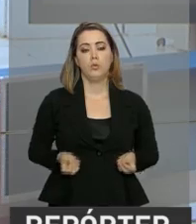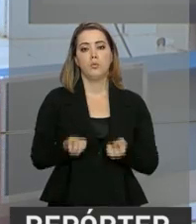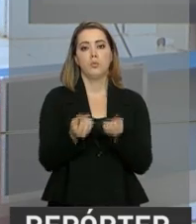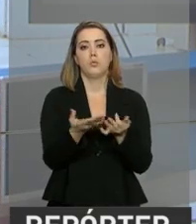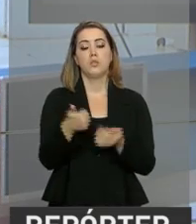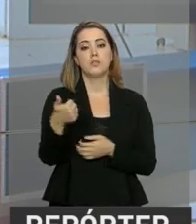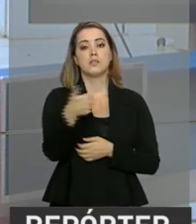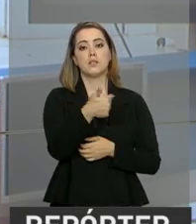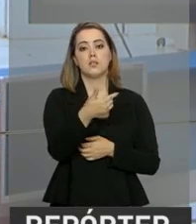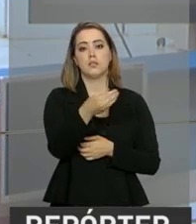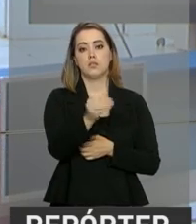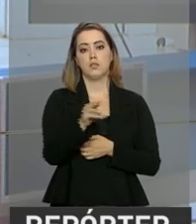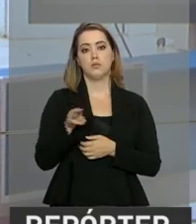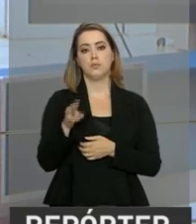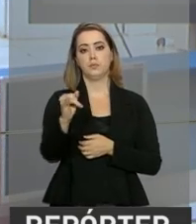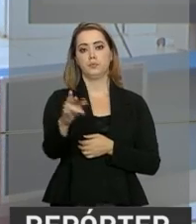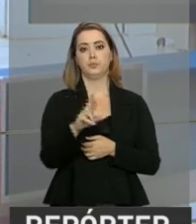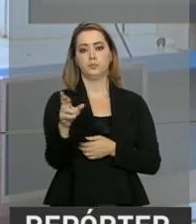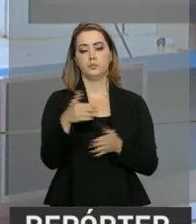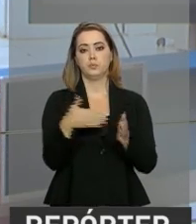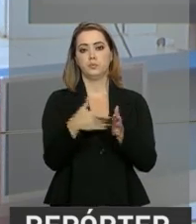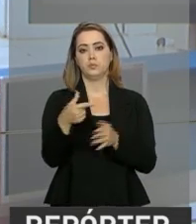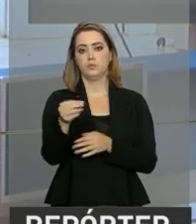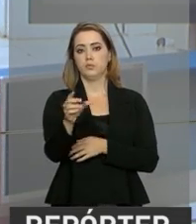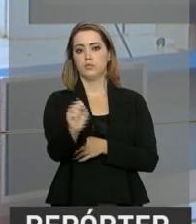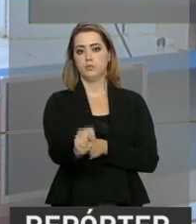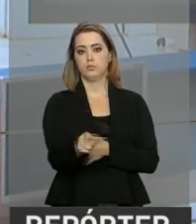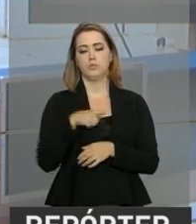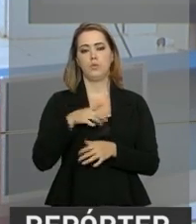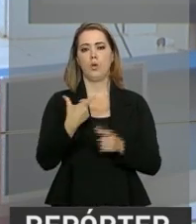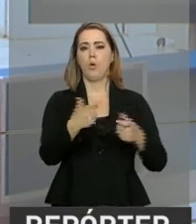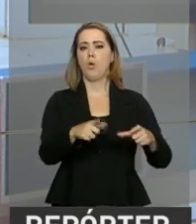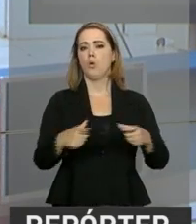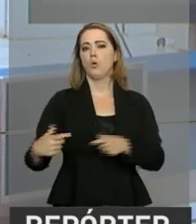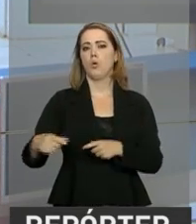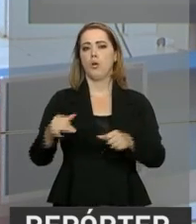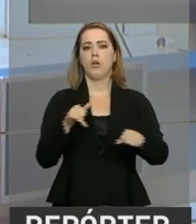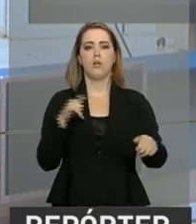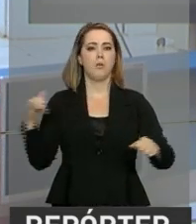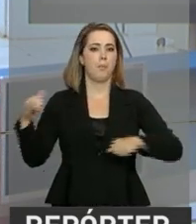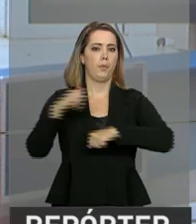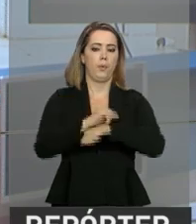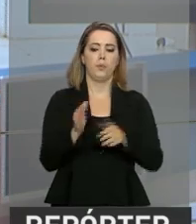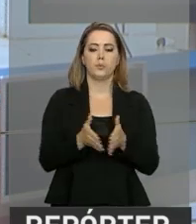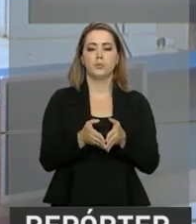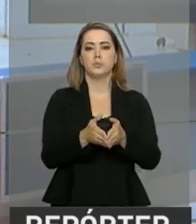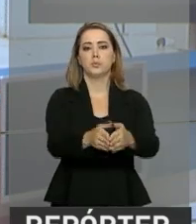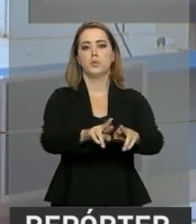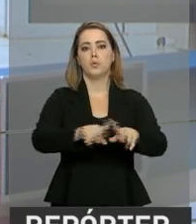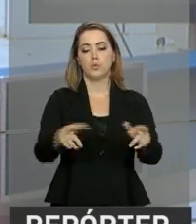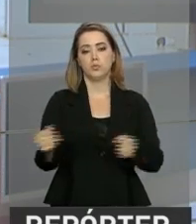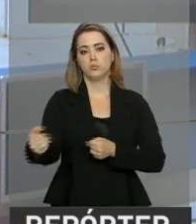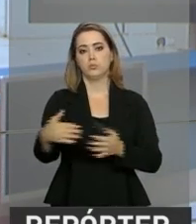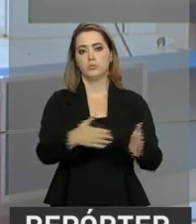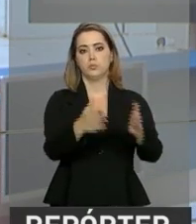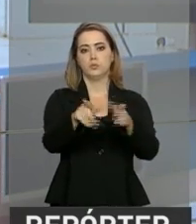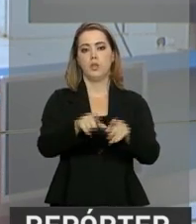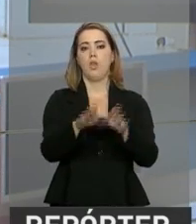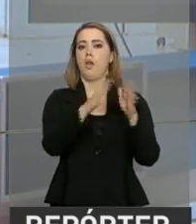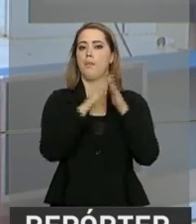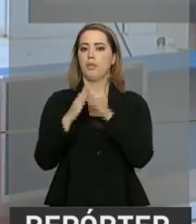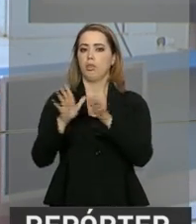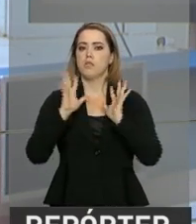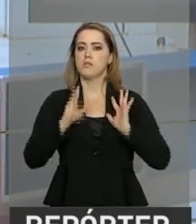bilhões de reais até 2018 em áreas como portos, aeroportos e rodovias, também em habitação,